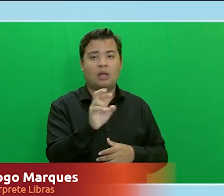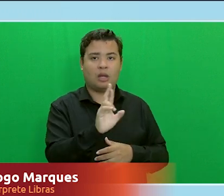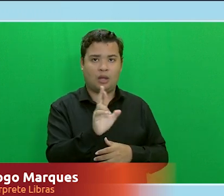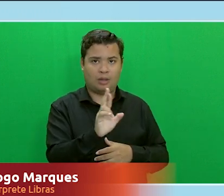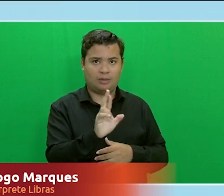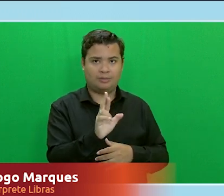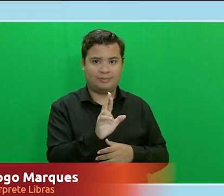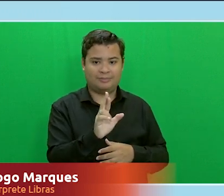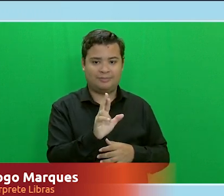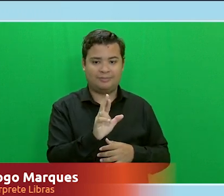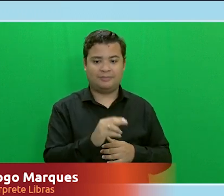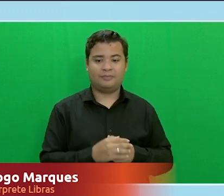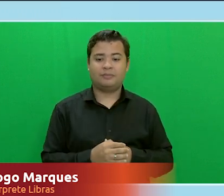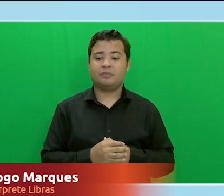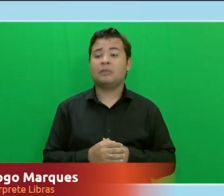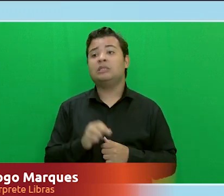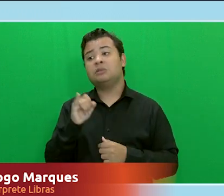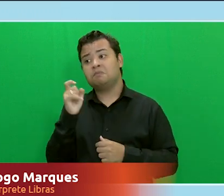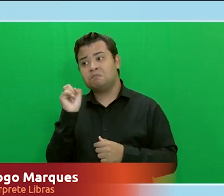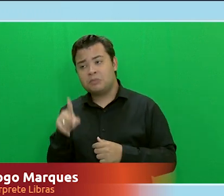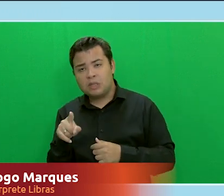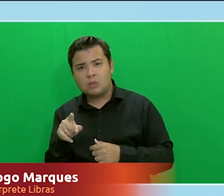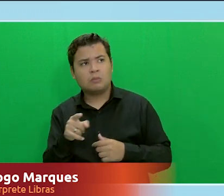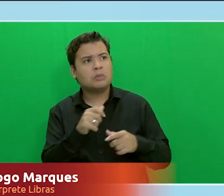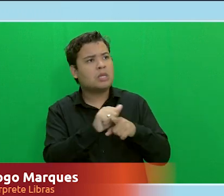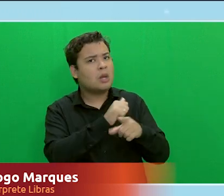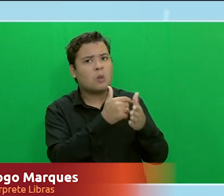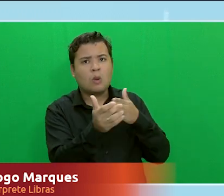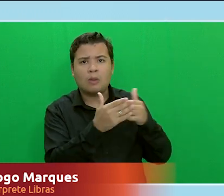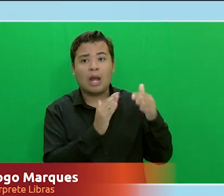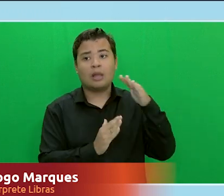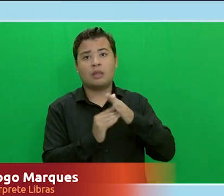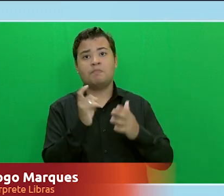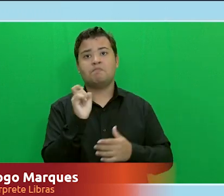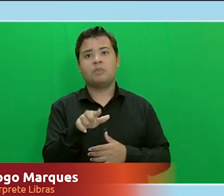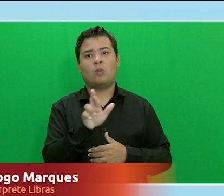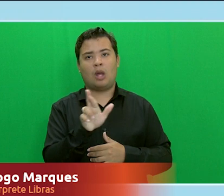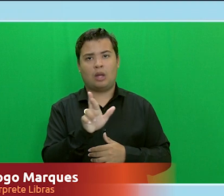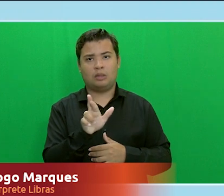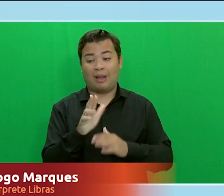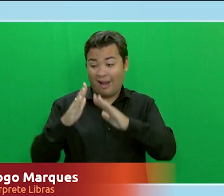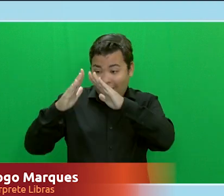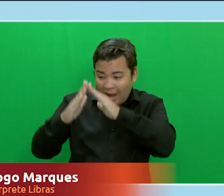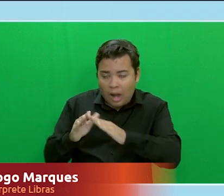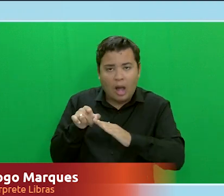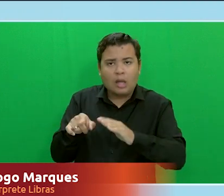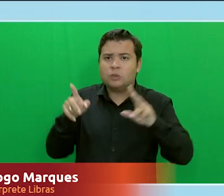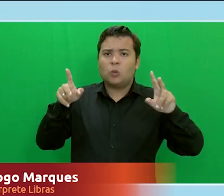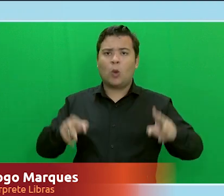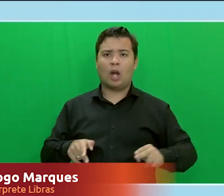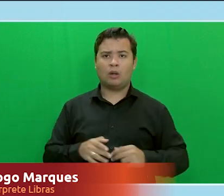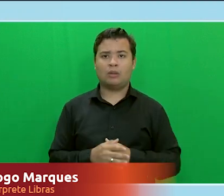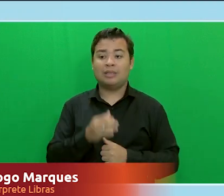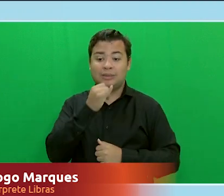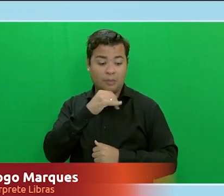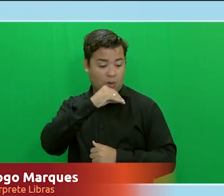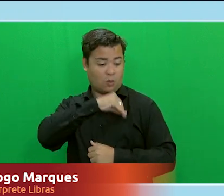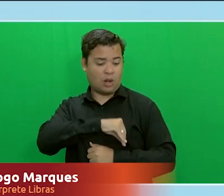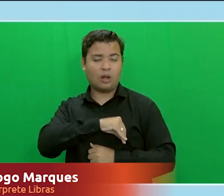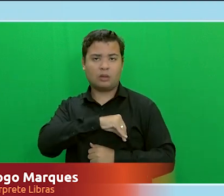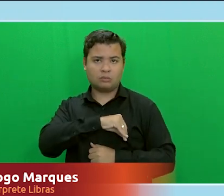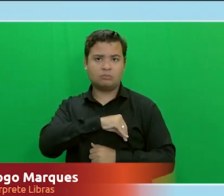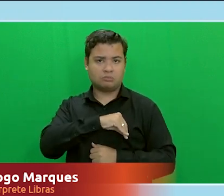R$500. Você é livre para comprar qualquer tênis, contando que seja até R$1.000. E para morar não é diferente. Se você tem uma